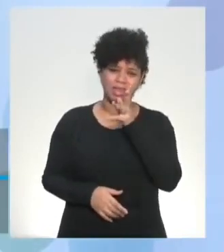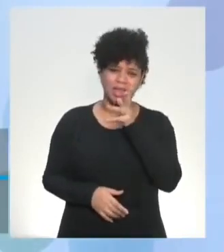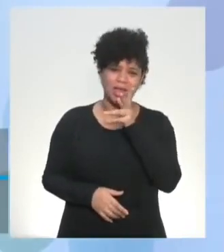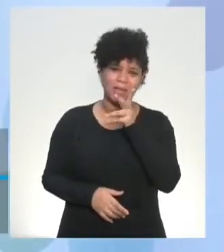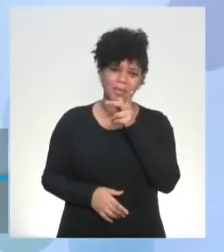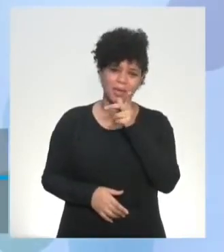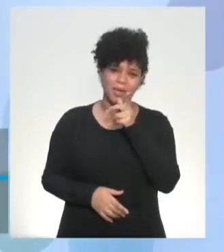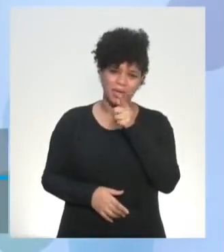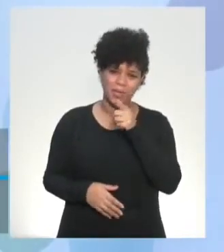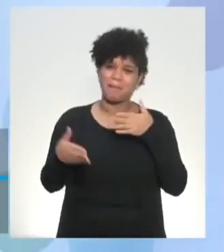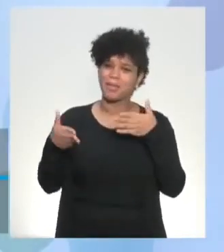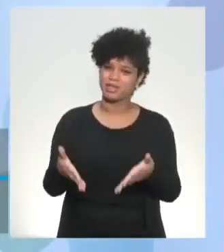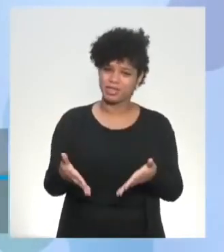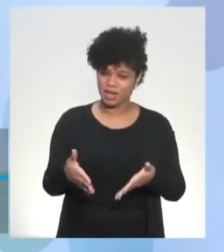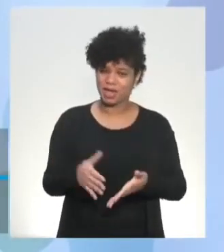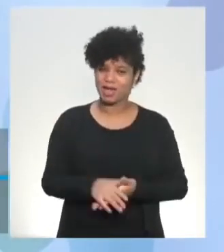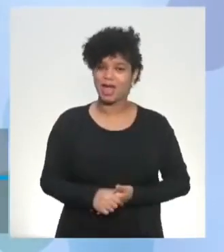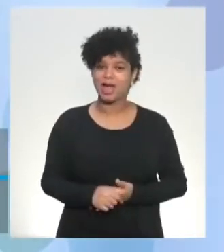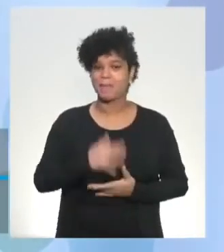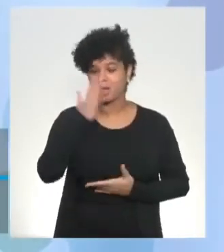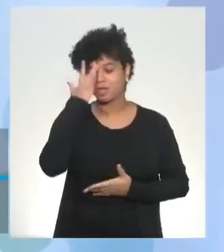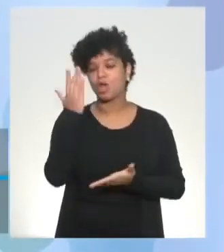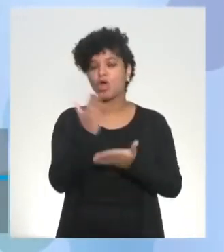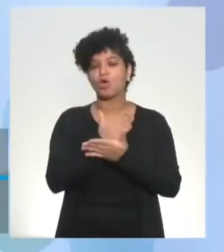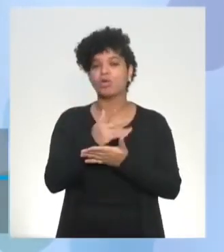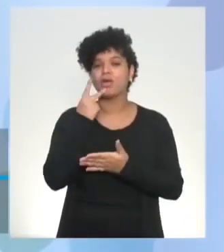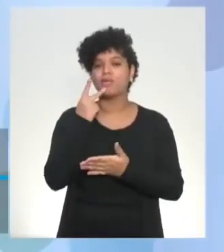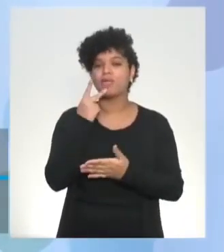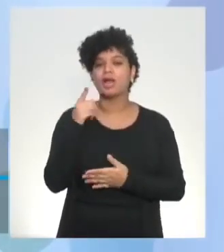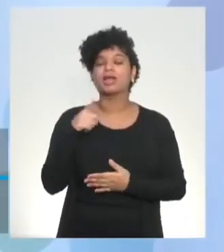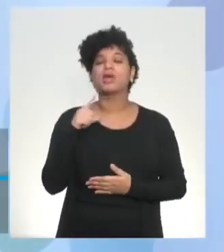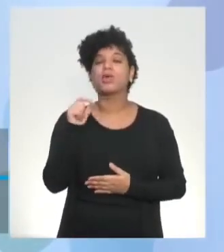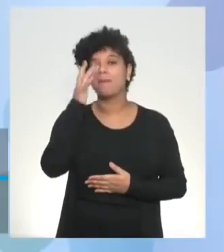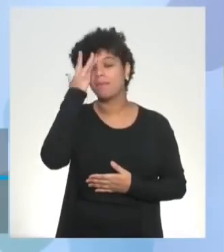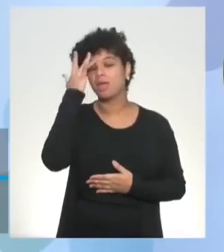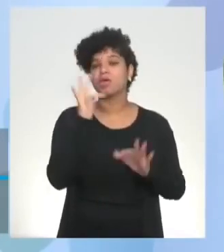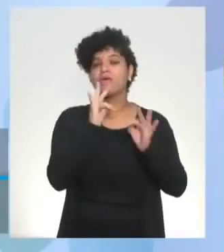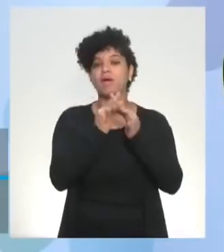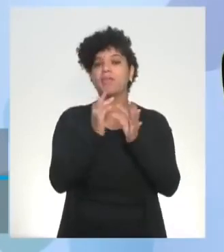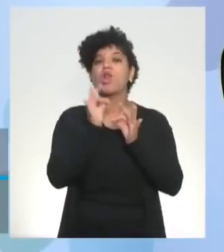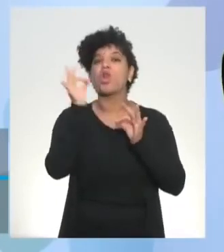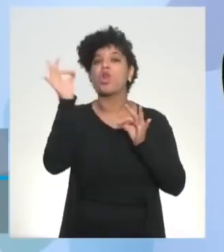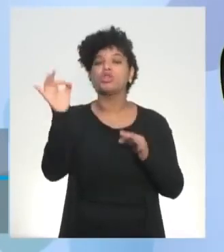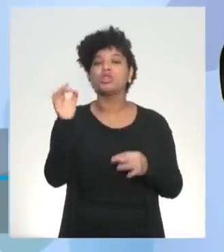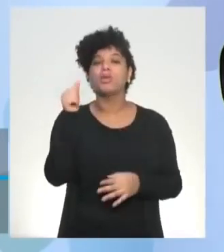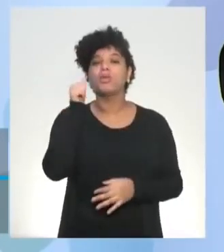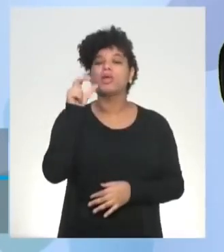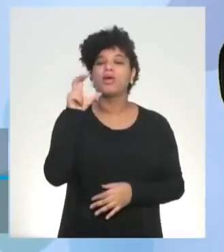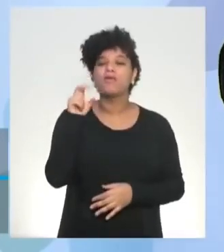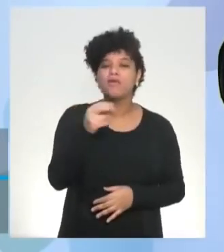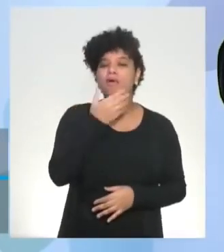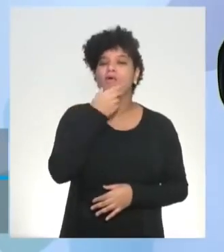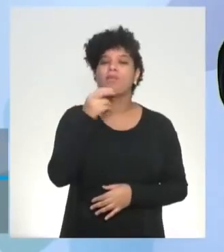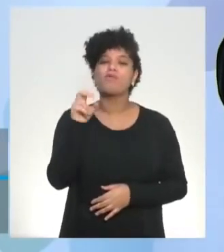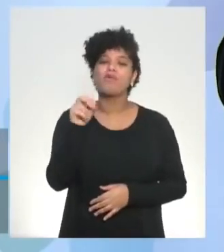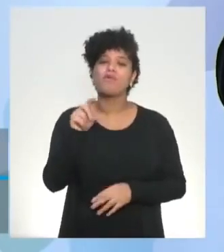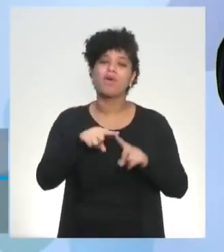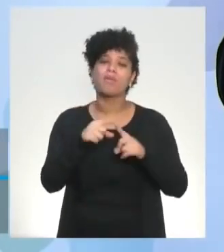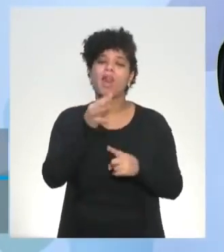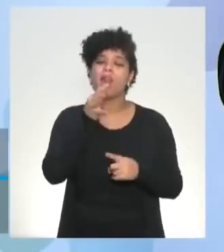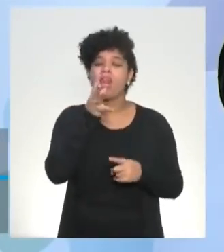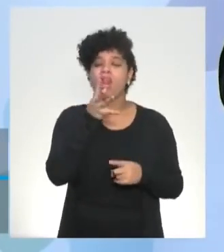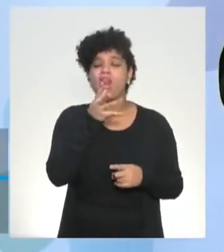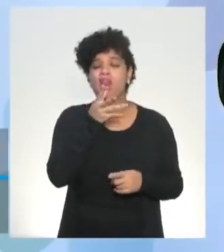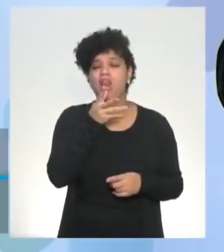para vai chegar demorar um as pouquinho. cartas, né? Alguém Aham. está comentando assim que mandava carta para a pessoa que está distante, para os avós, enfim. E demorava para chegar,